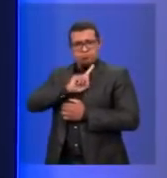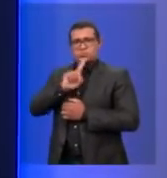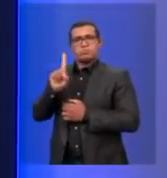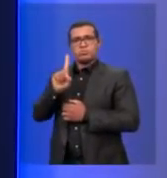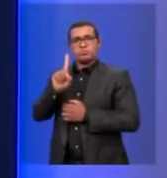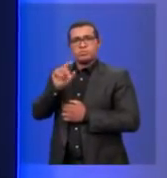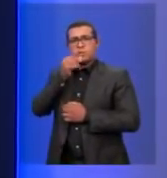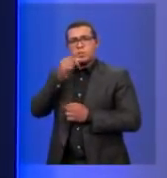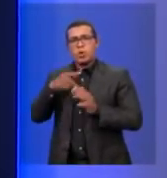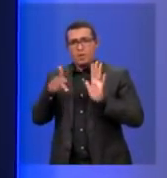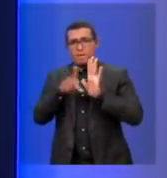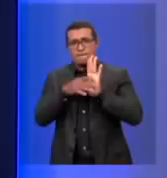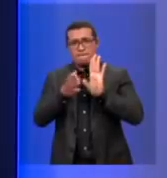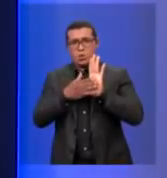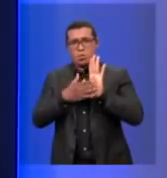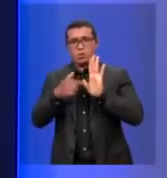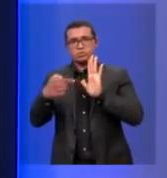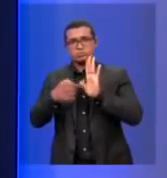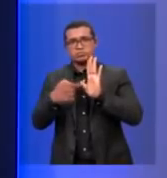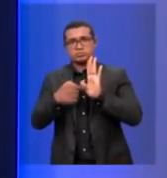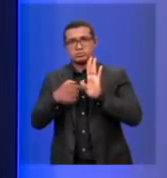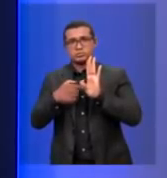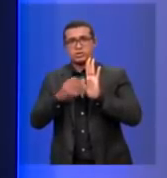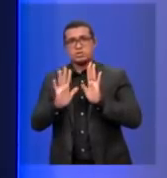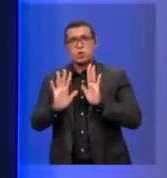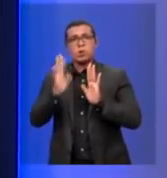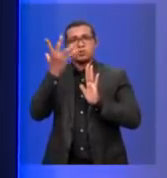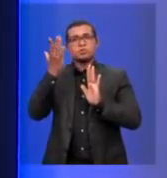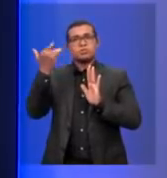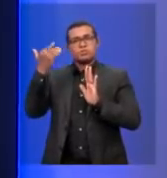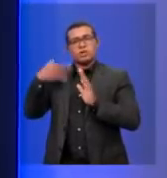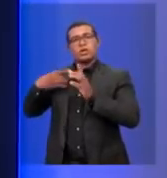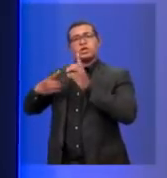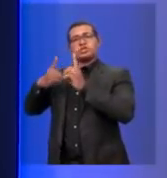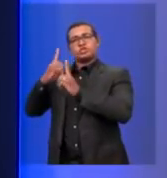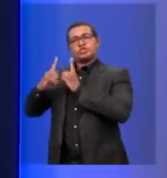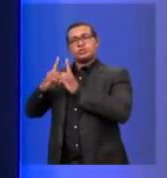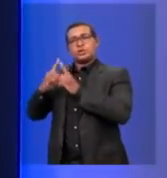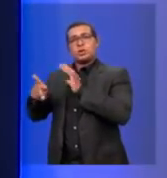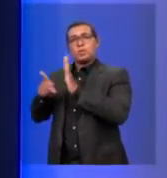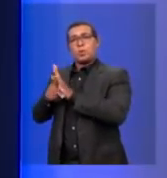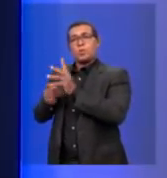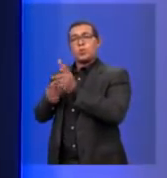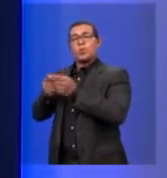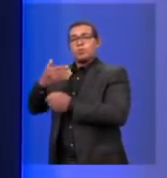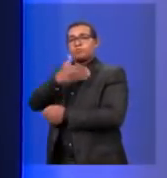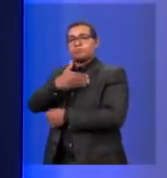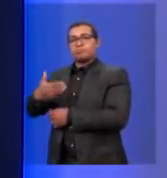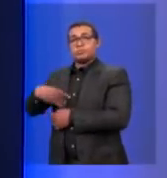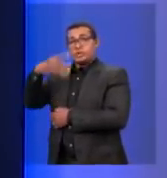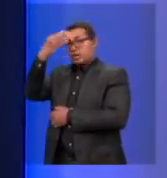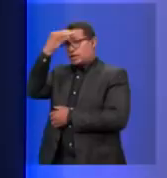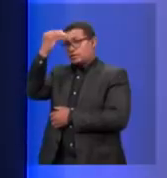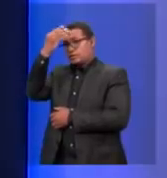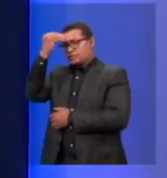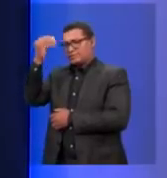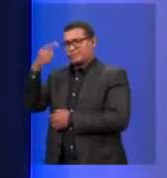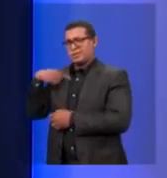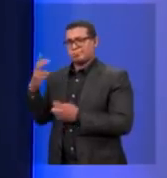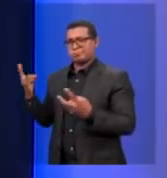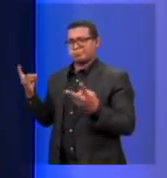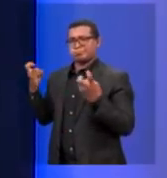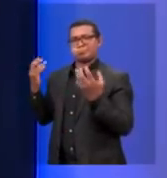atendido por exemplo da maneira com que houve esse diálogo na gestão de renato casagrande não é o modelo de